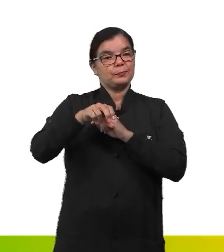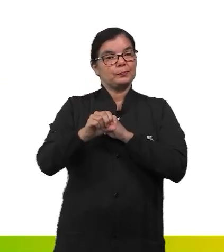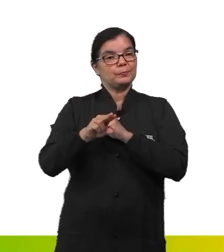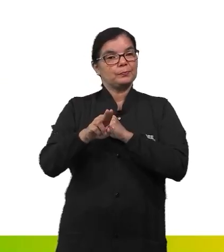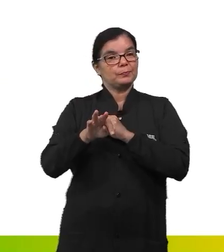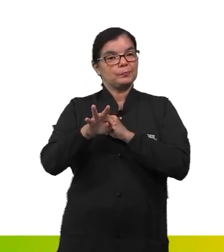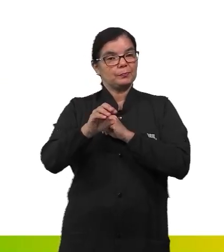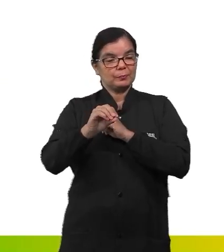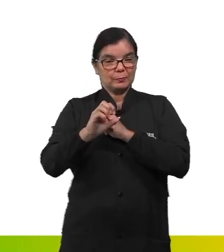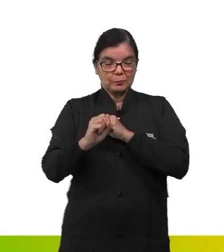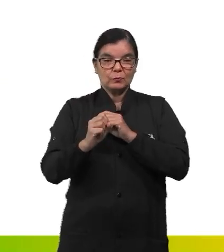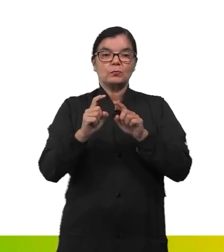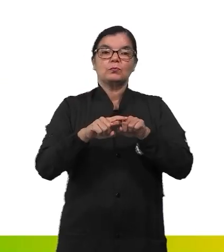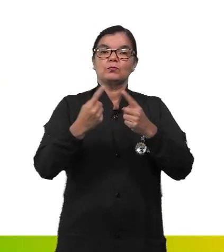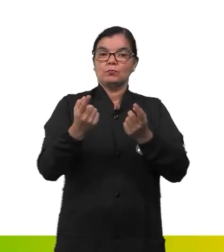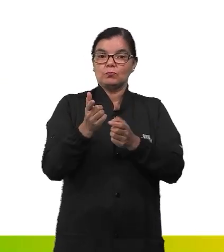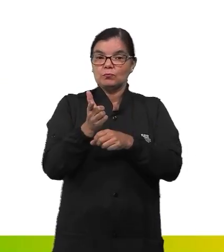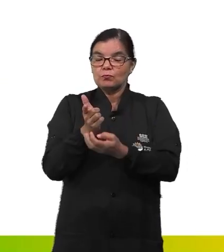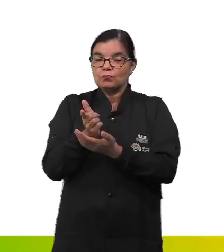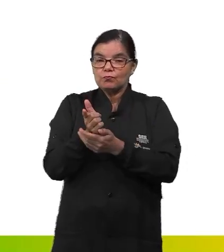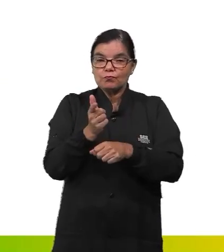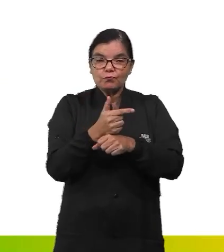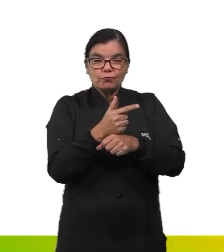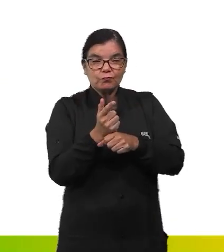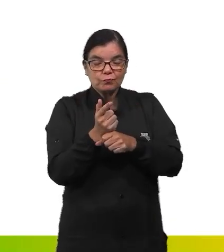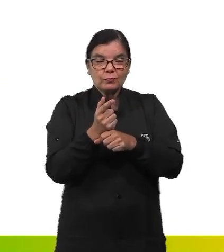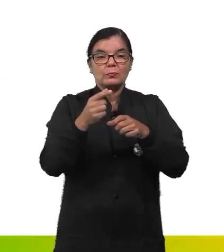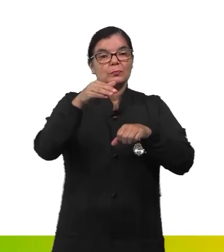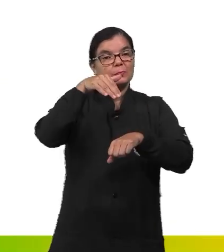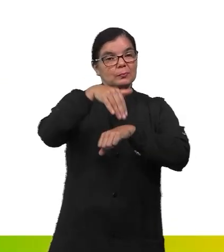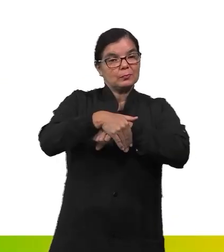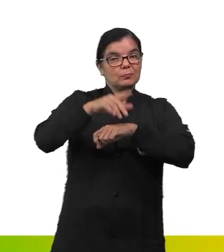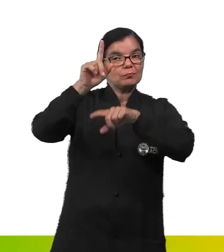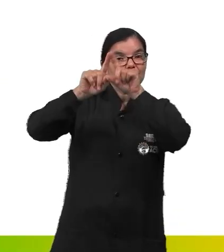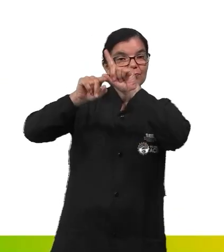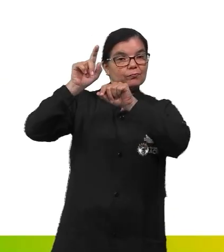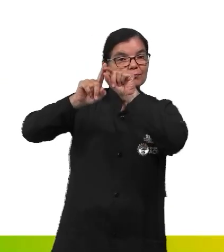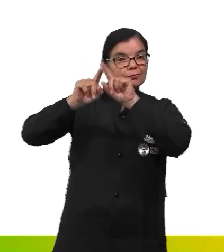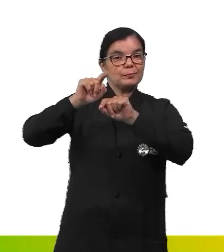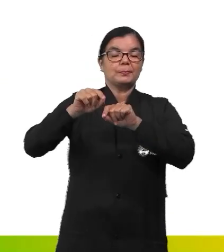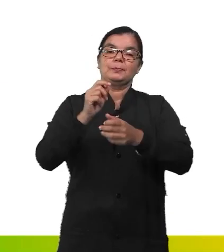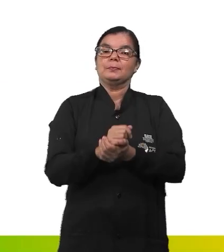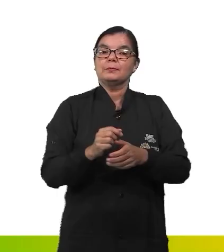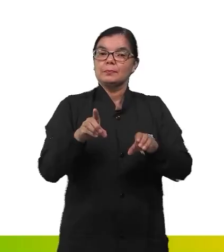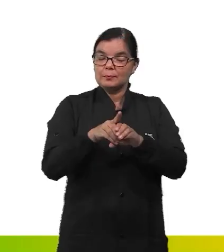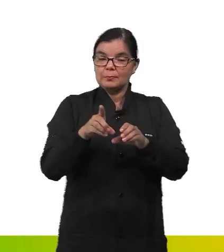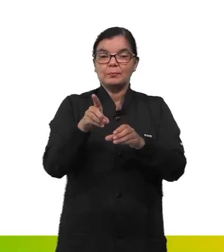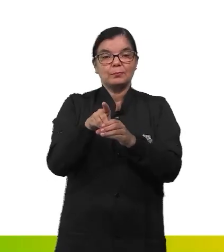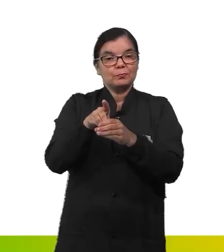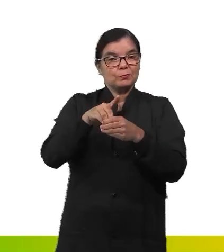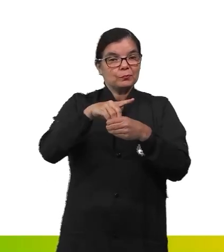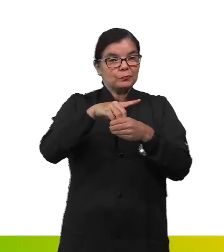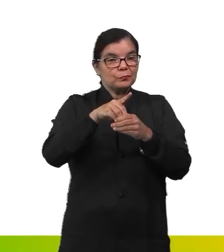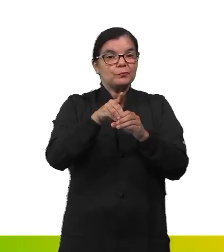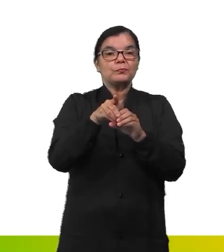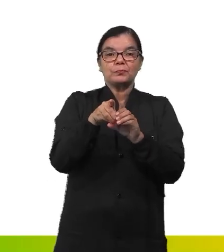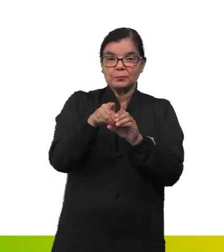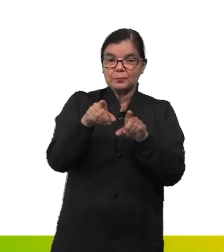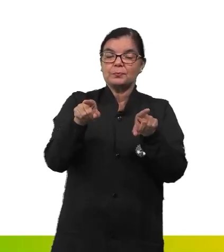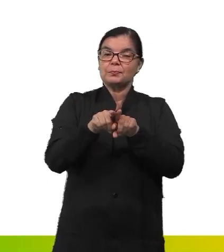astrolábio, usado para se guiar à noite pelas estrelas, quadrante, a bússola para navegação precisa.